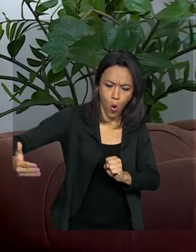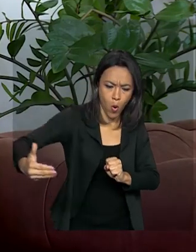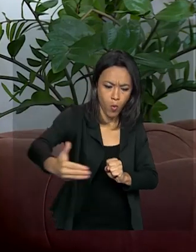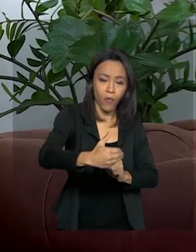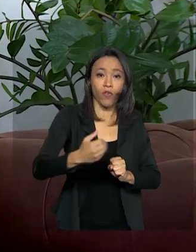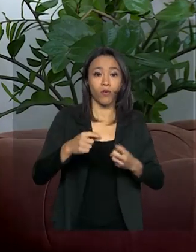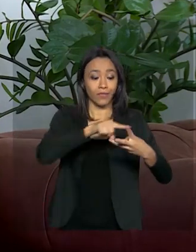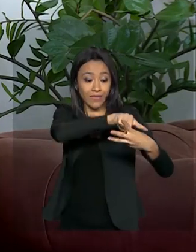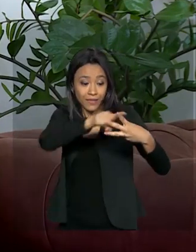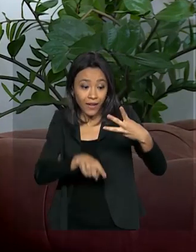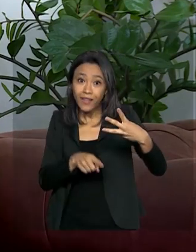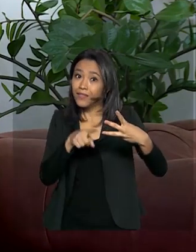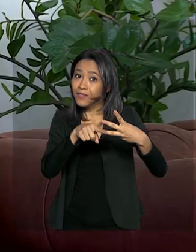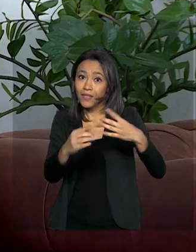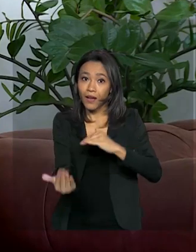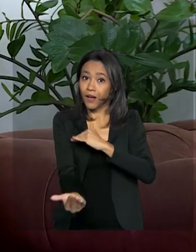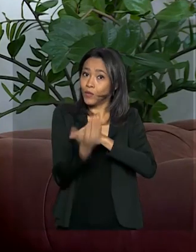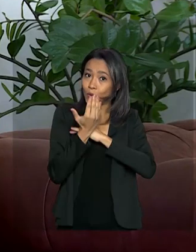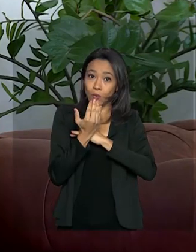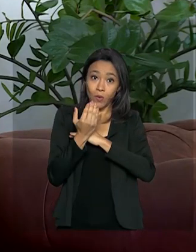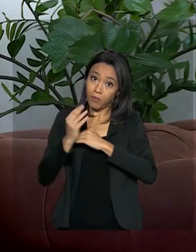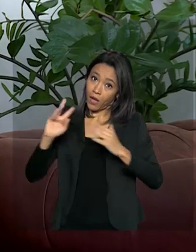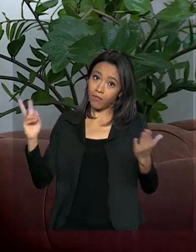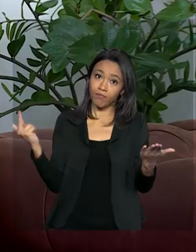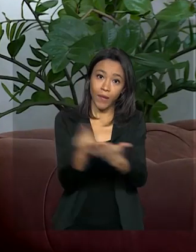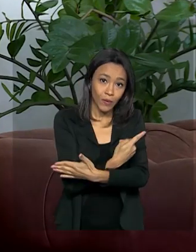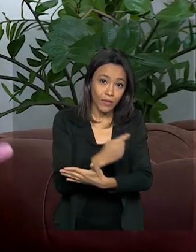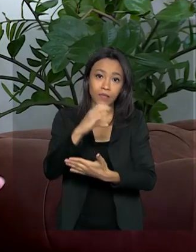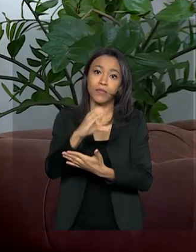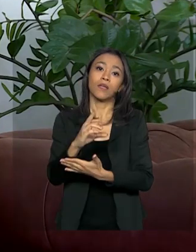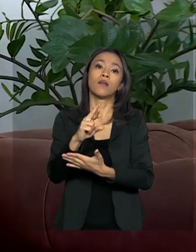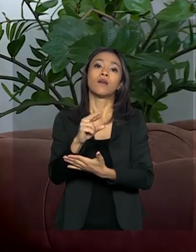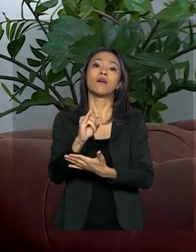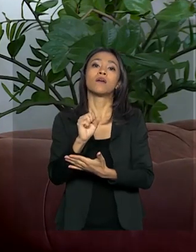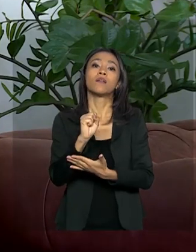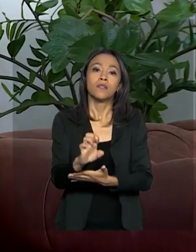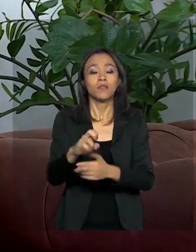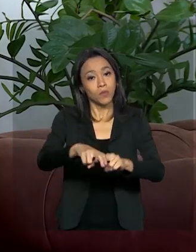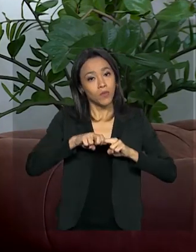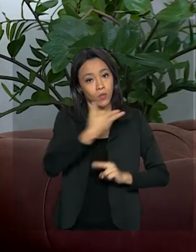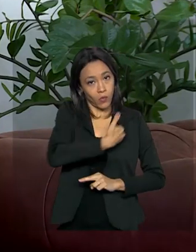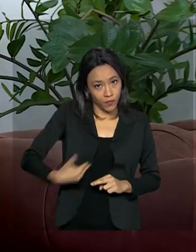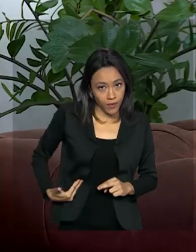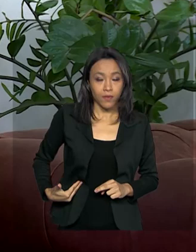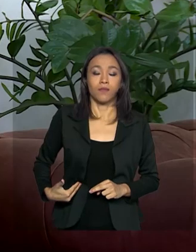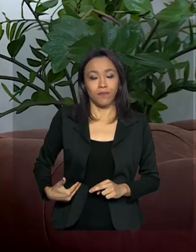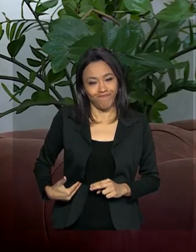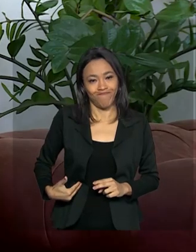aqui levaram o setor a uma crise enorme e é por isso que o governo tem que